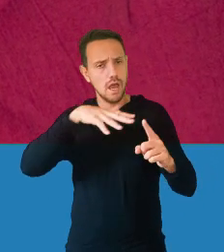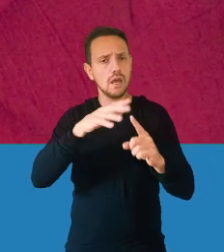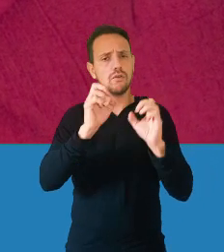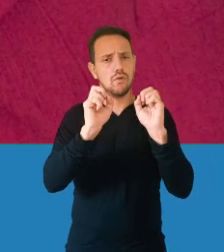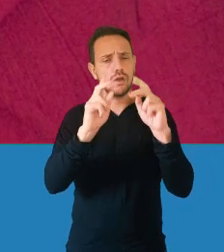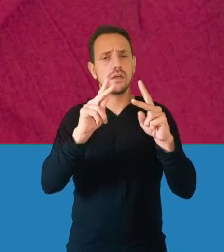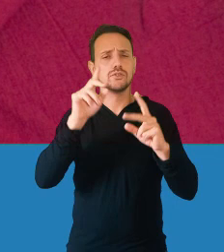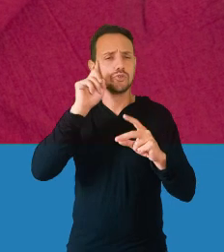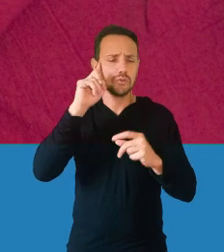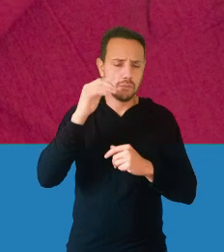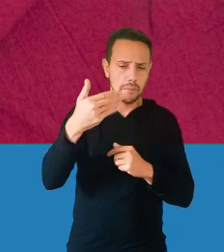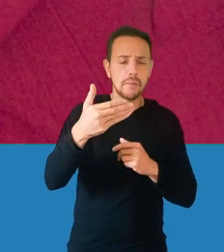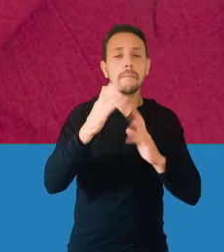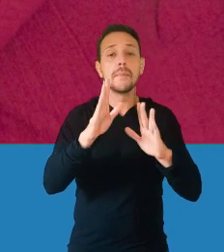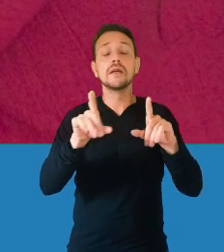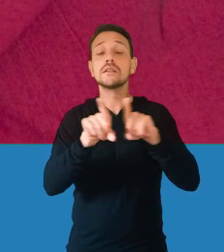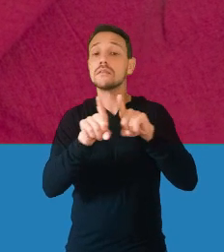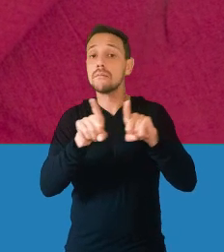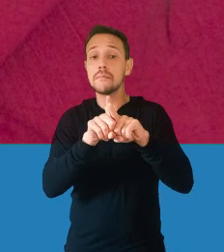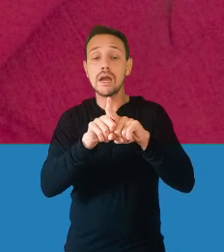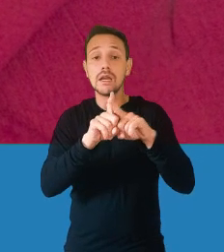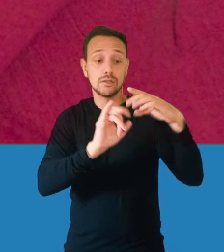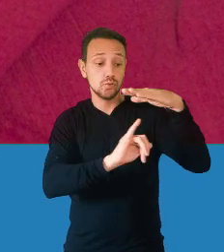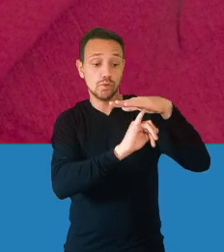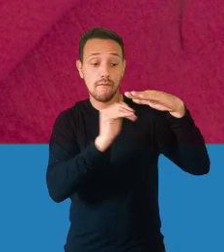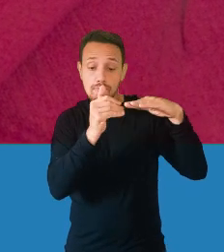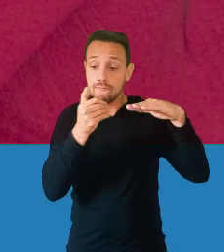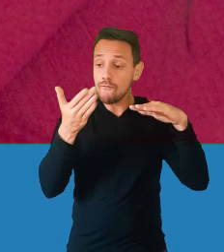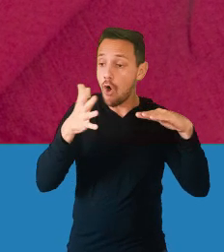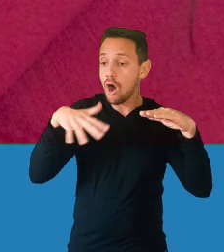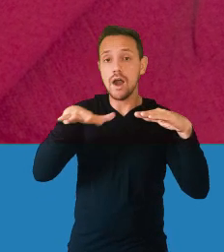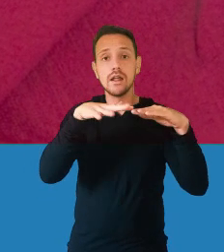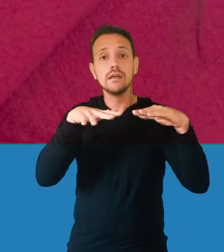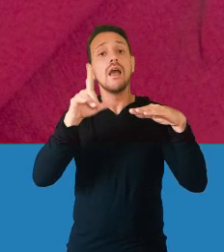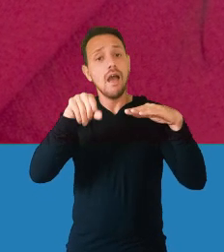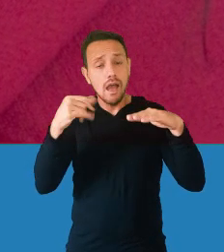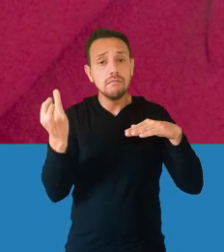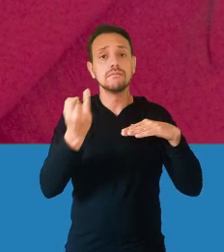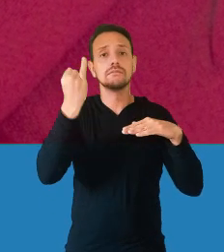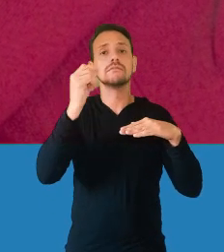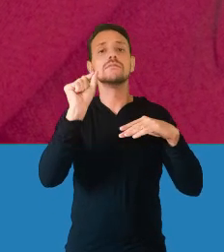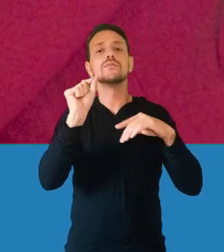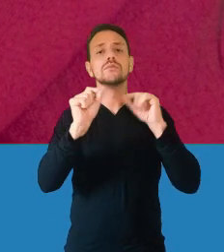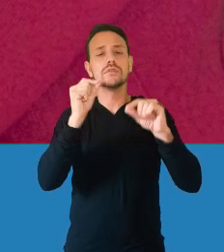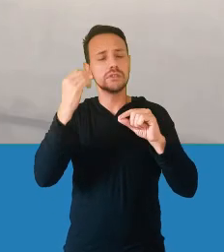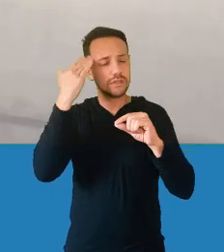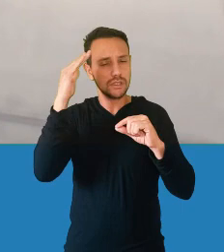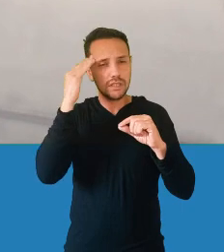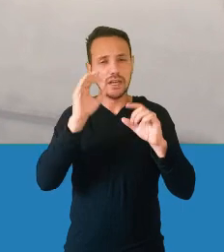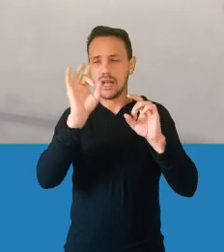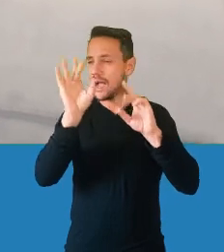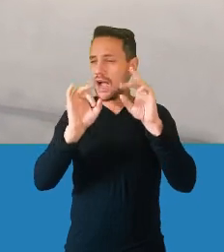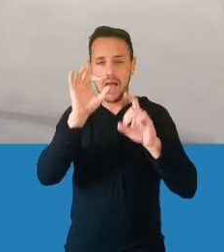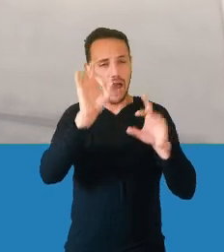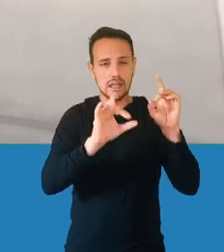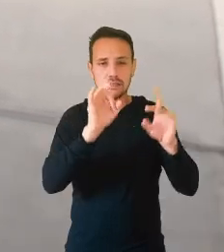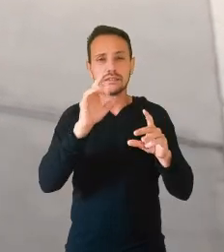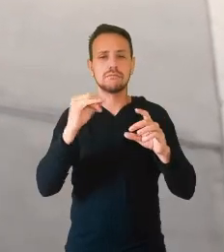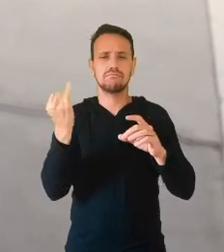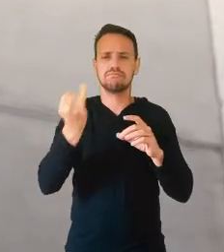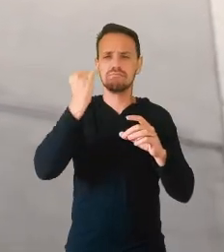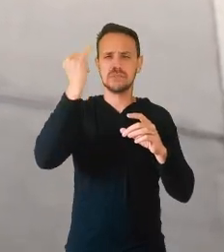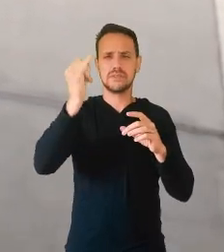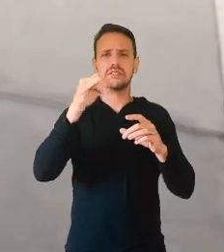estar aqui no dia a dia, mas para além dos muros, é levá-los justamente a entender a importância de cada um dentro da